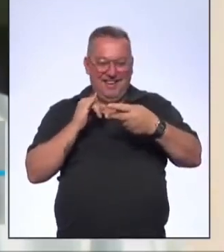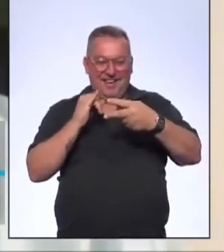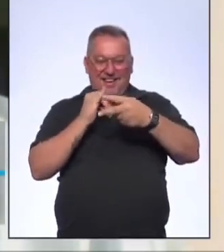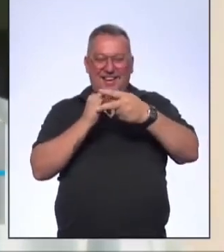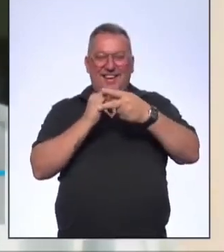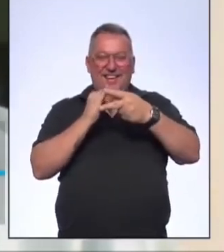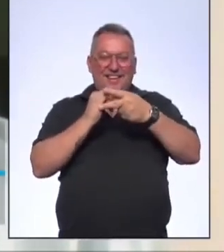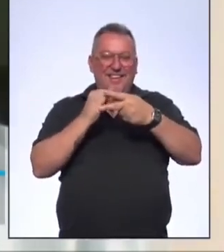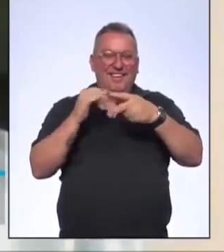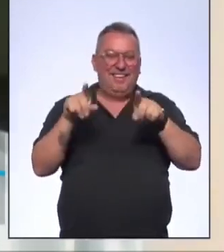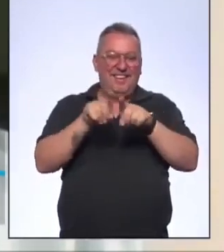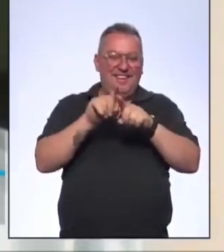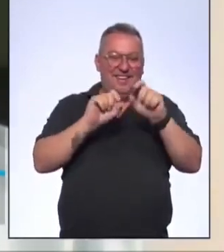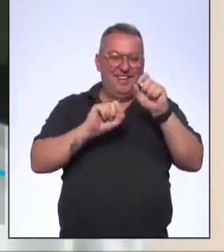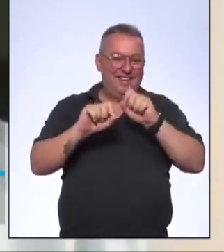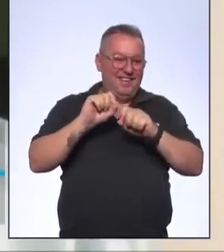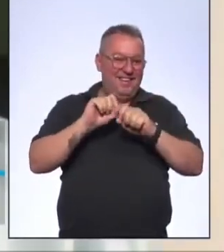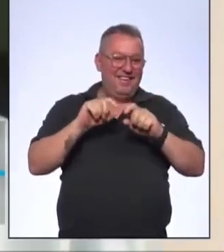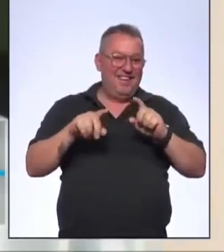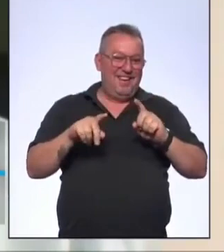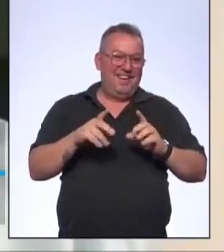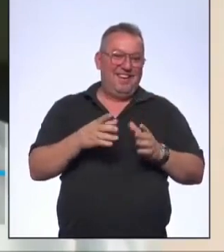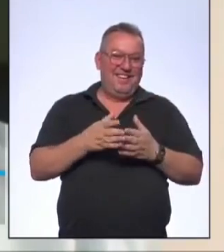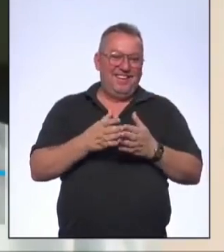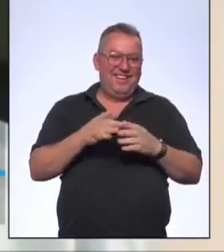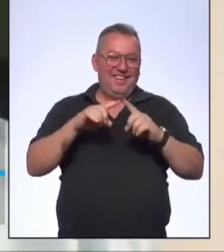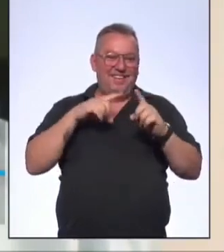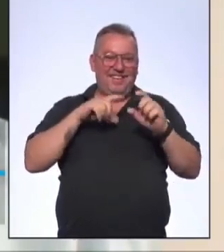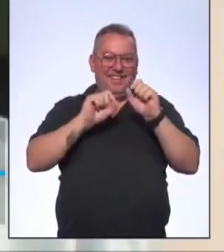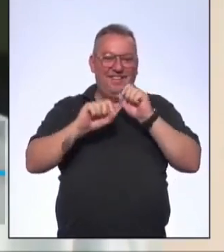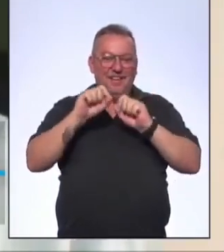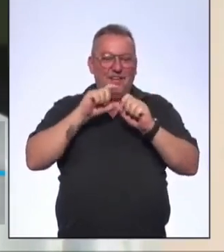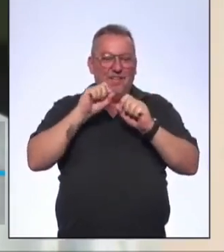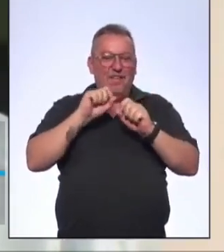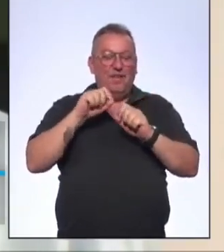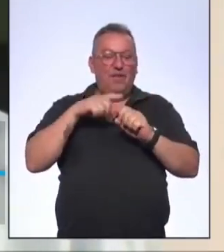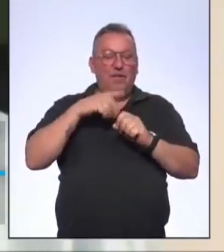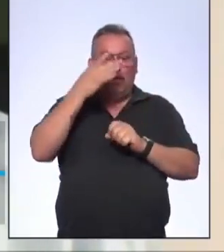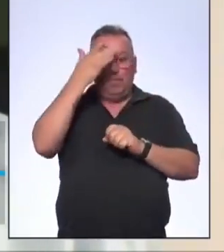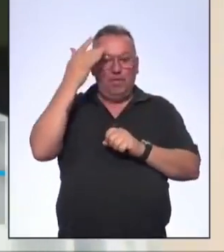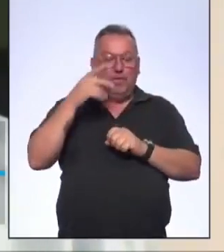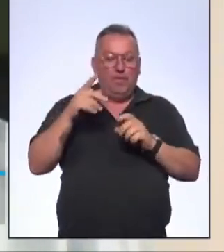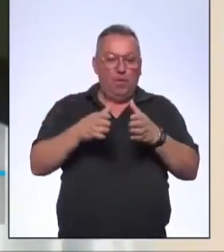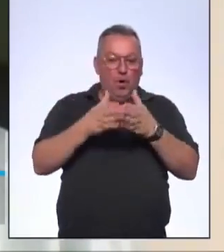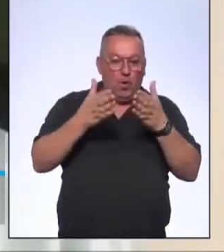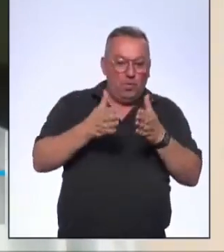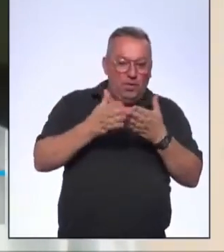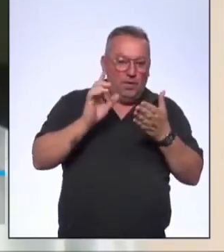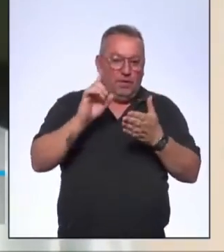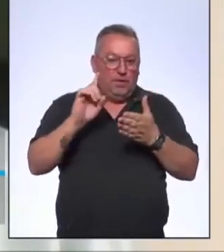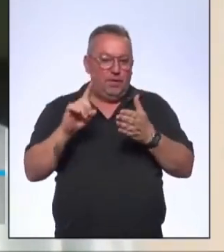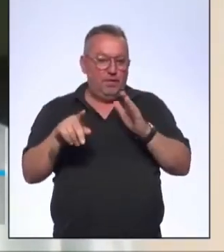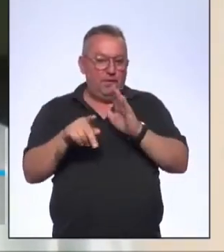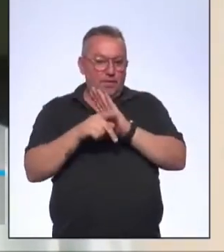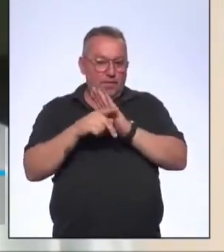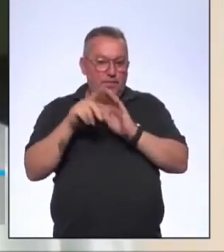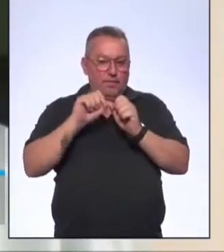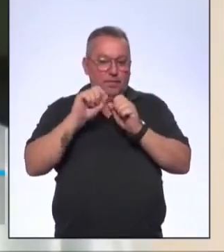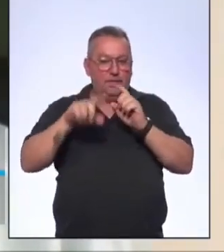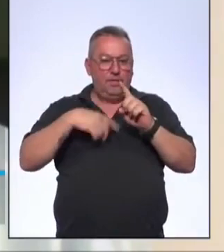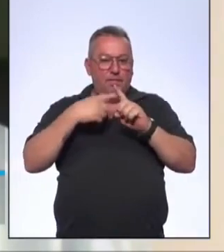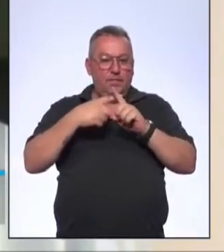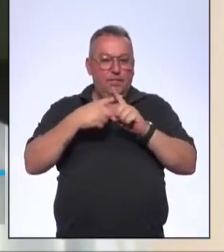é pobre, só é periférico porque é longe do centro. Tem gente que acha que quando fala periferia está falando de pobre. Não, periférico quer dizer longe do